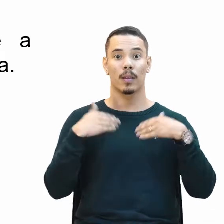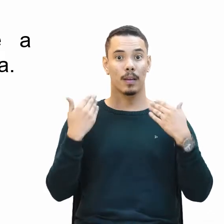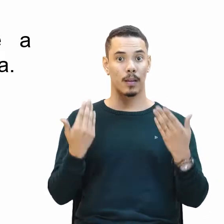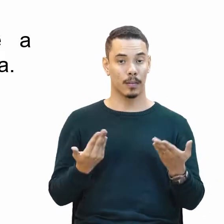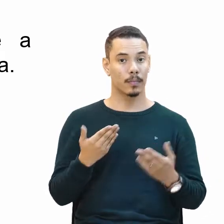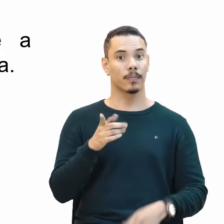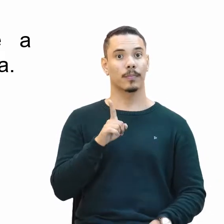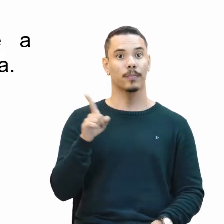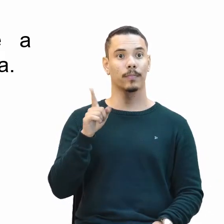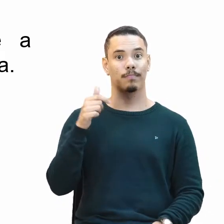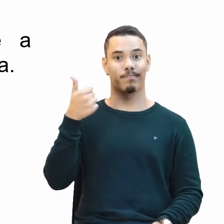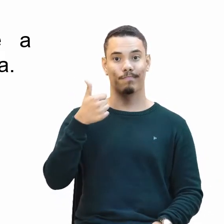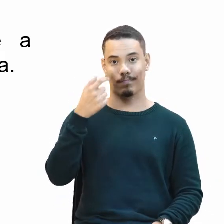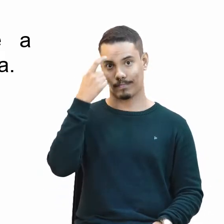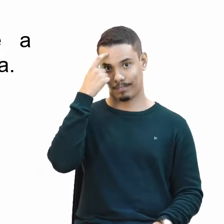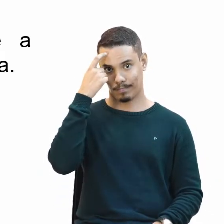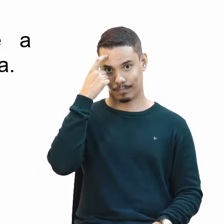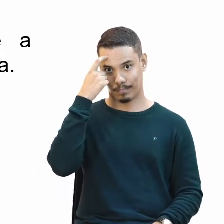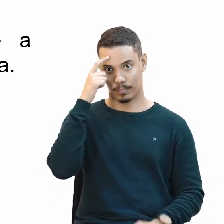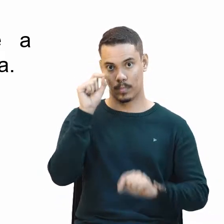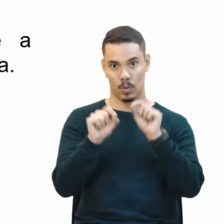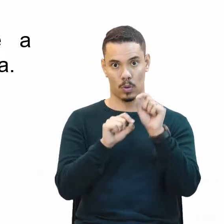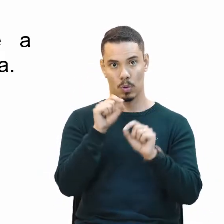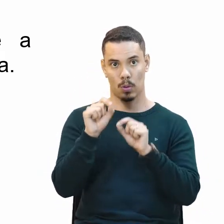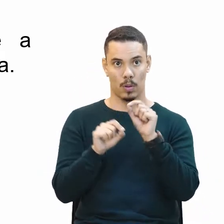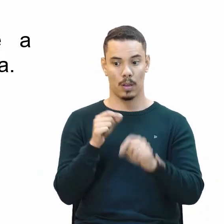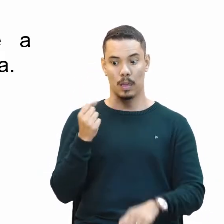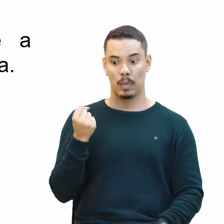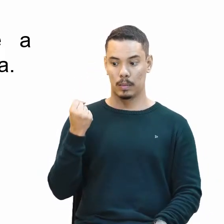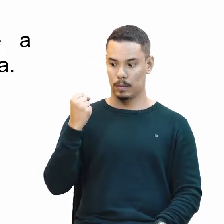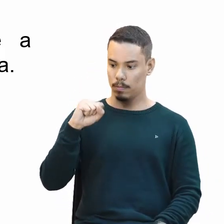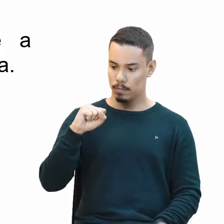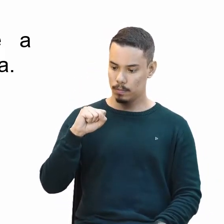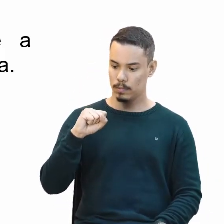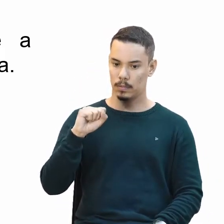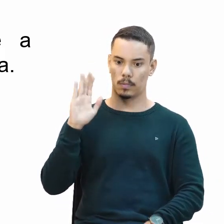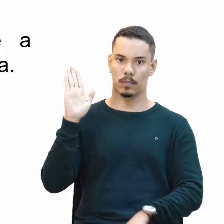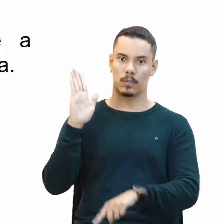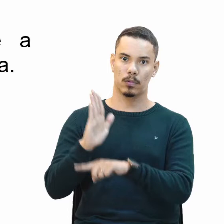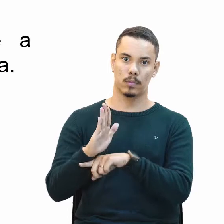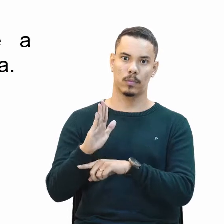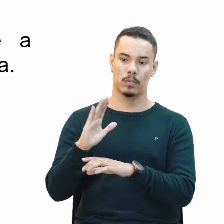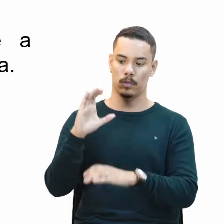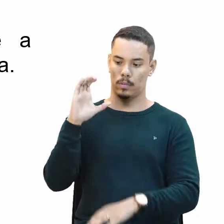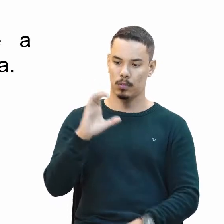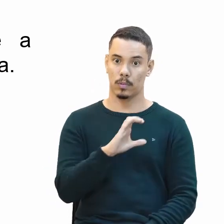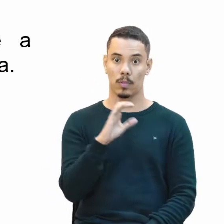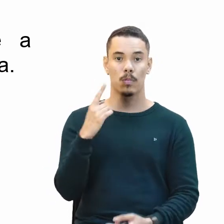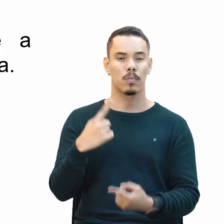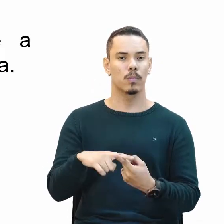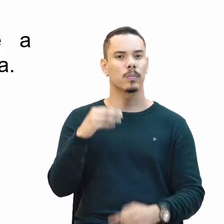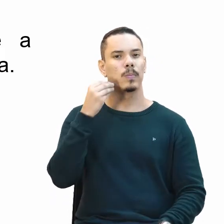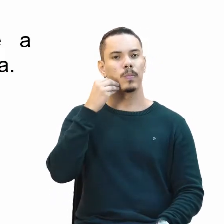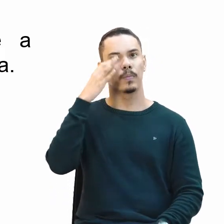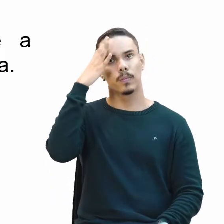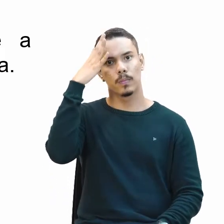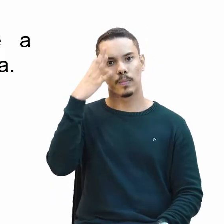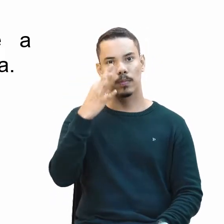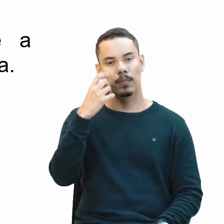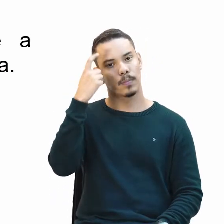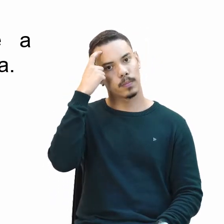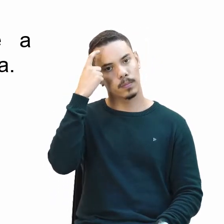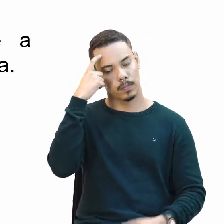nesse primeiro momento, temos a defesa do cristianismo, porque eles fazem essa releitura do pensamento de Platão,